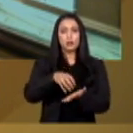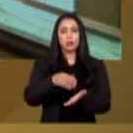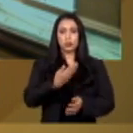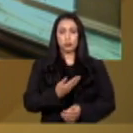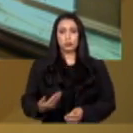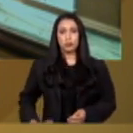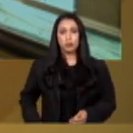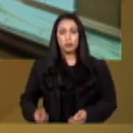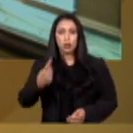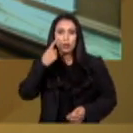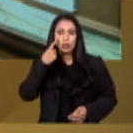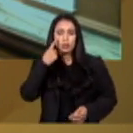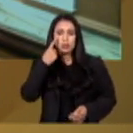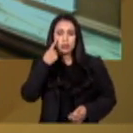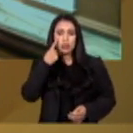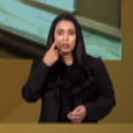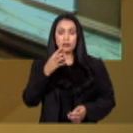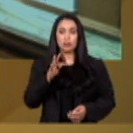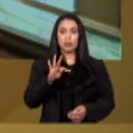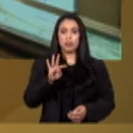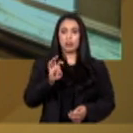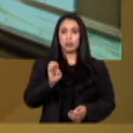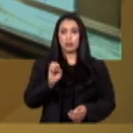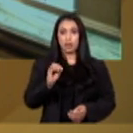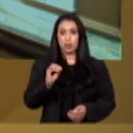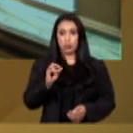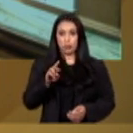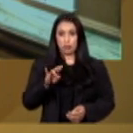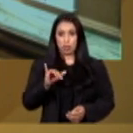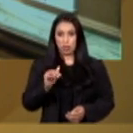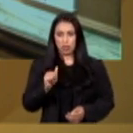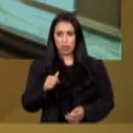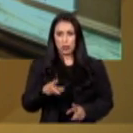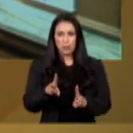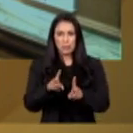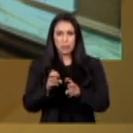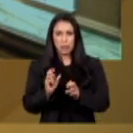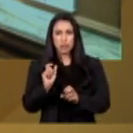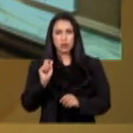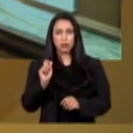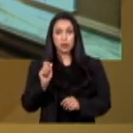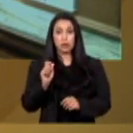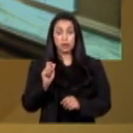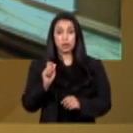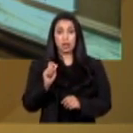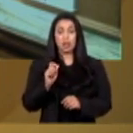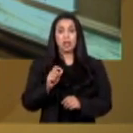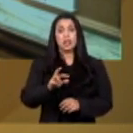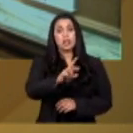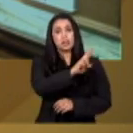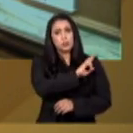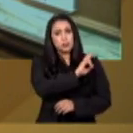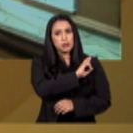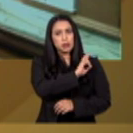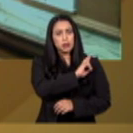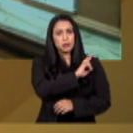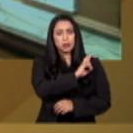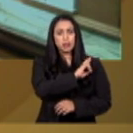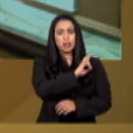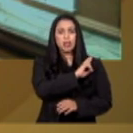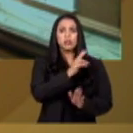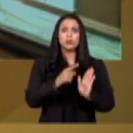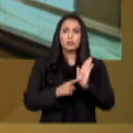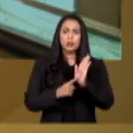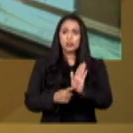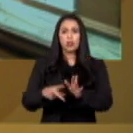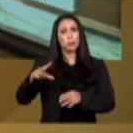a observância da teoria e assim a ação de compre